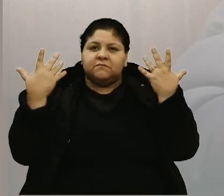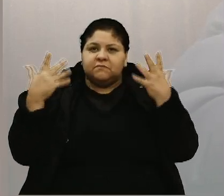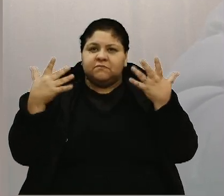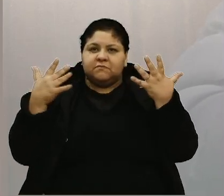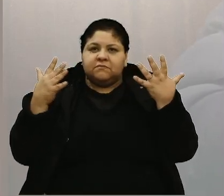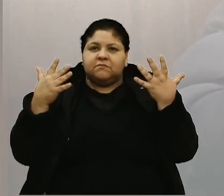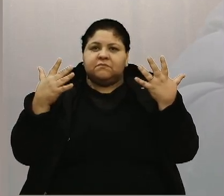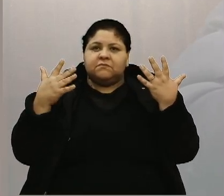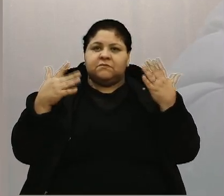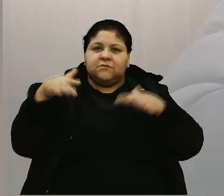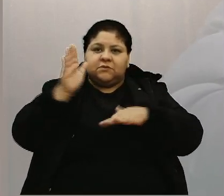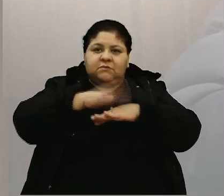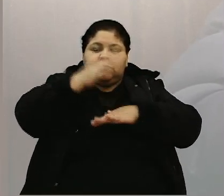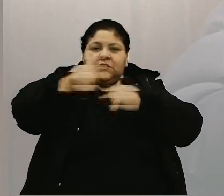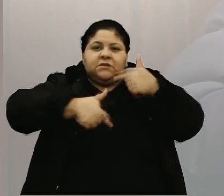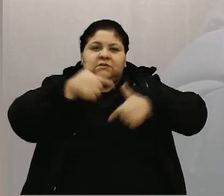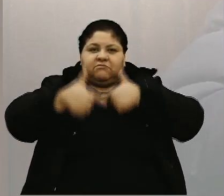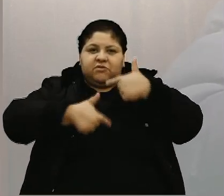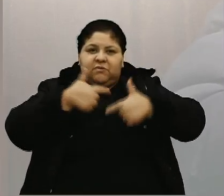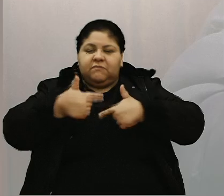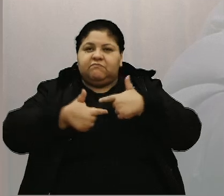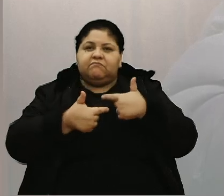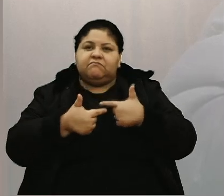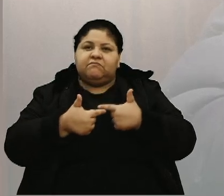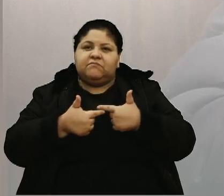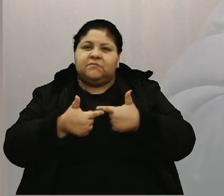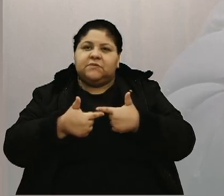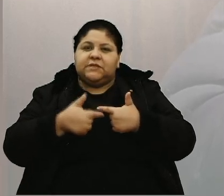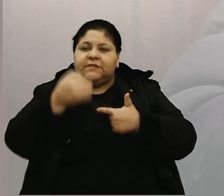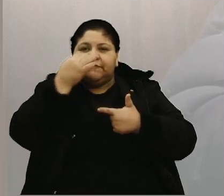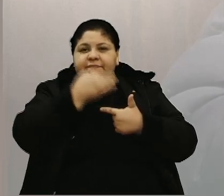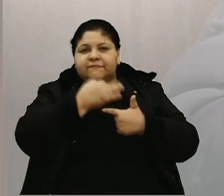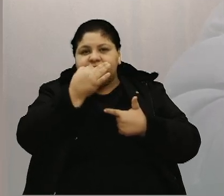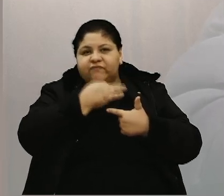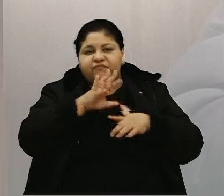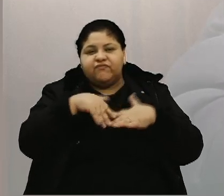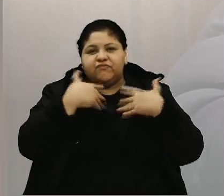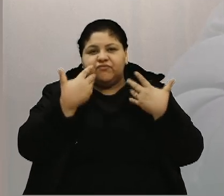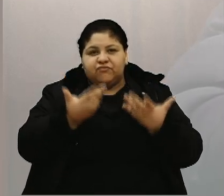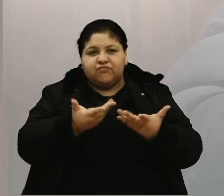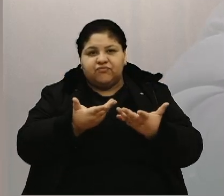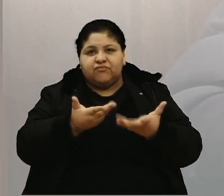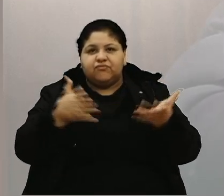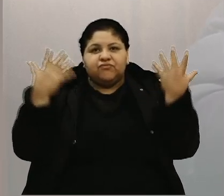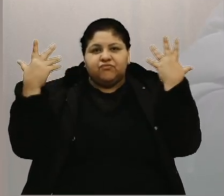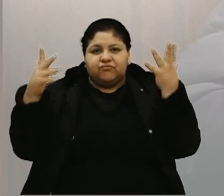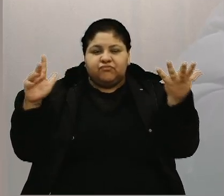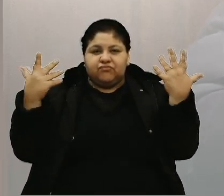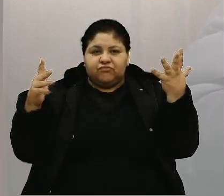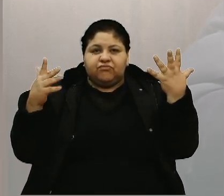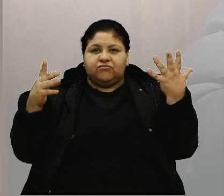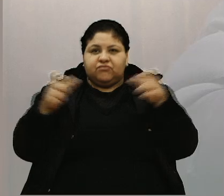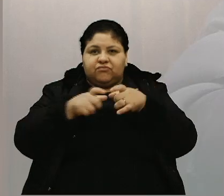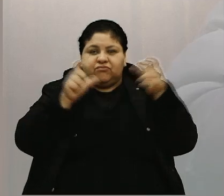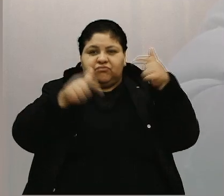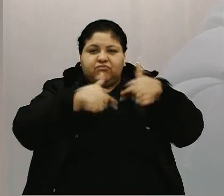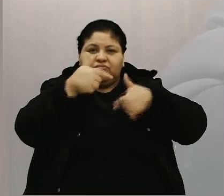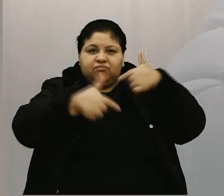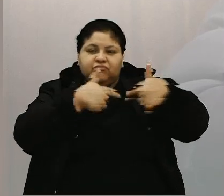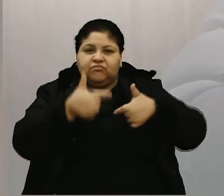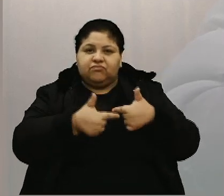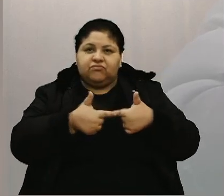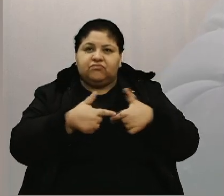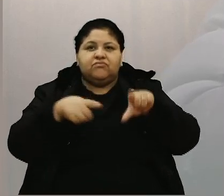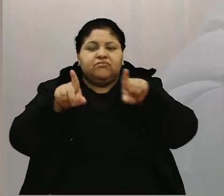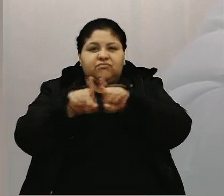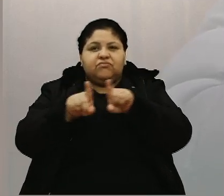Fabiano por mais esse trabalho que ele tem feito por Caxias, né? Então, quero parabenizar ele por esse grande trabalho que ele tem feito e